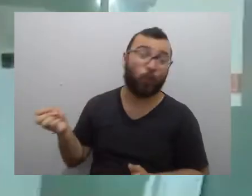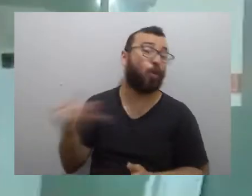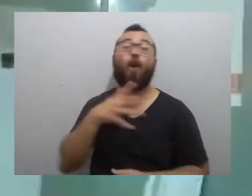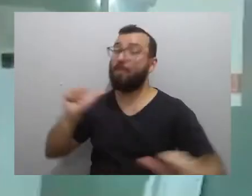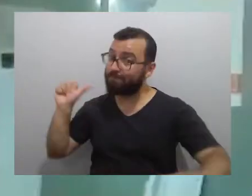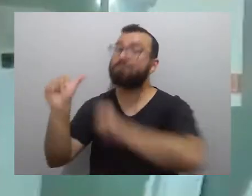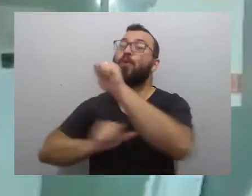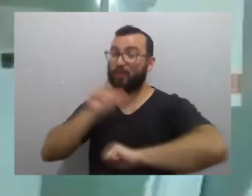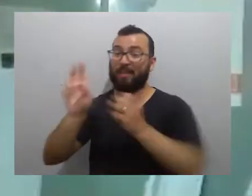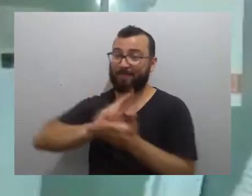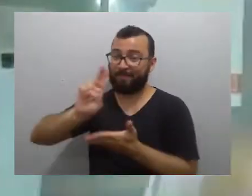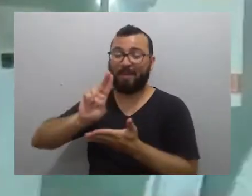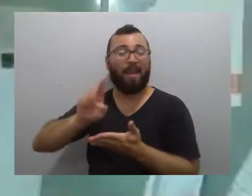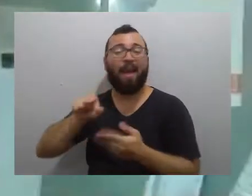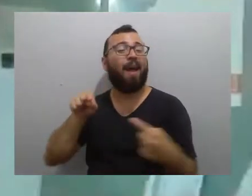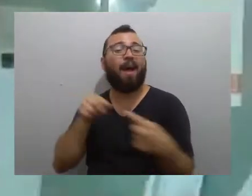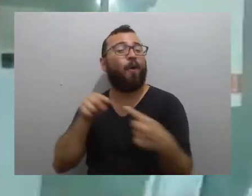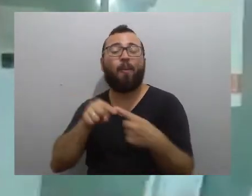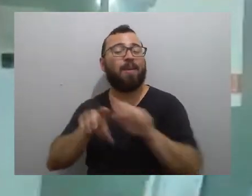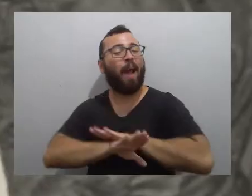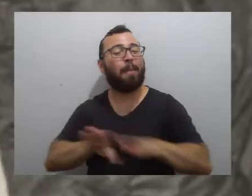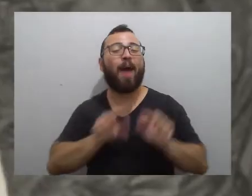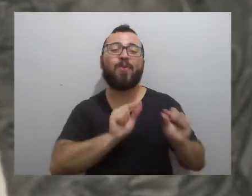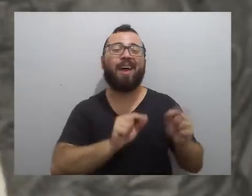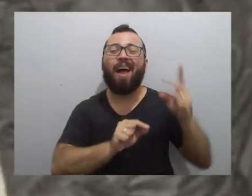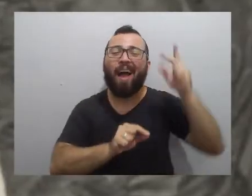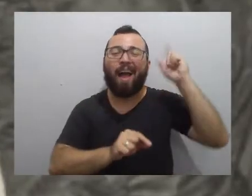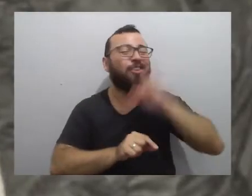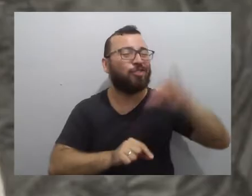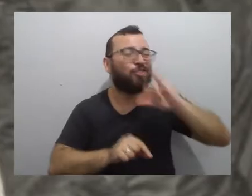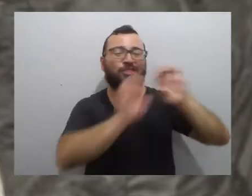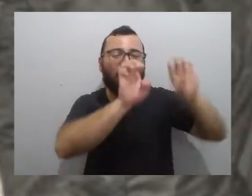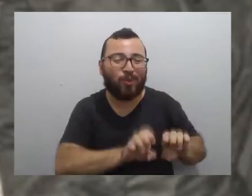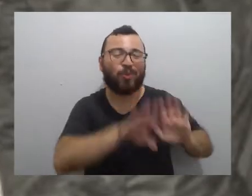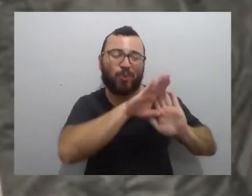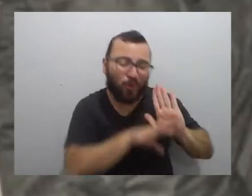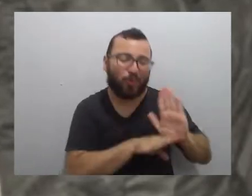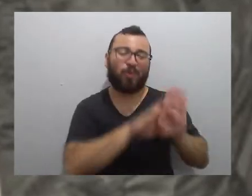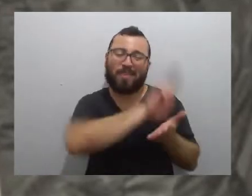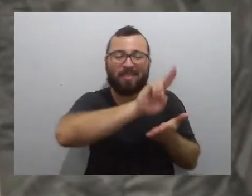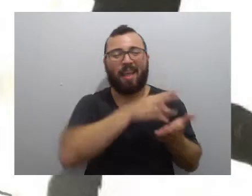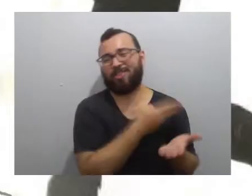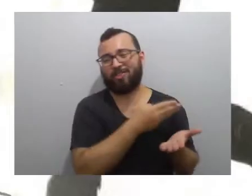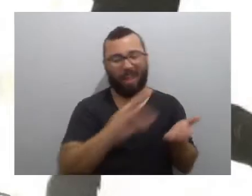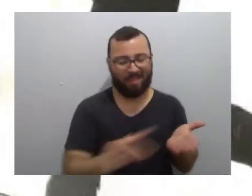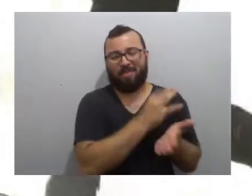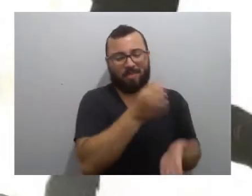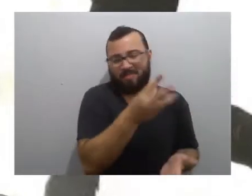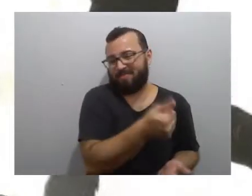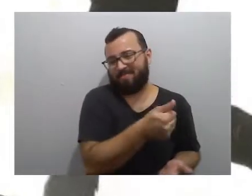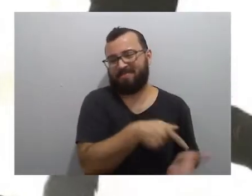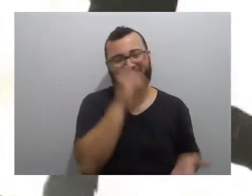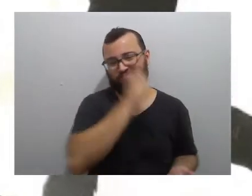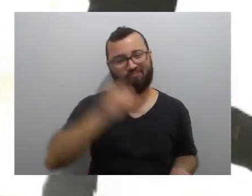1931. Tinha que nascer uma outra coisa. Mas em 1964, o Brasil sofreu um